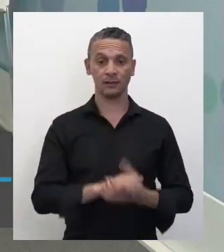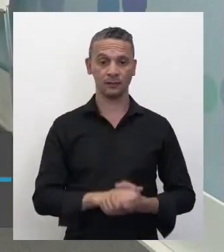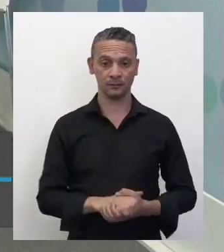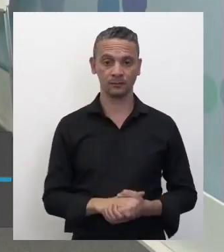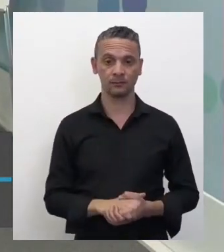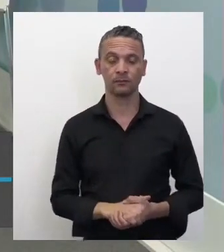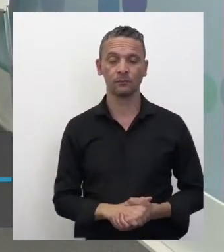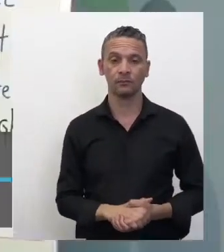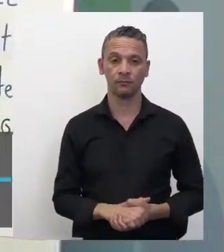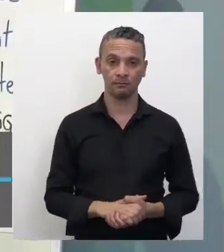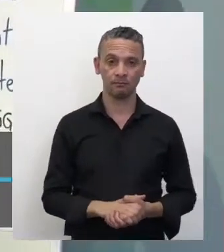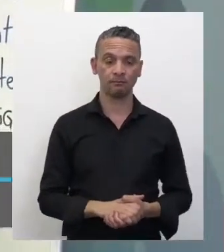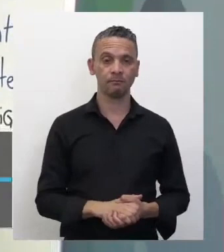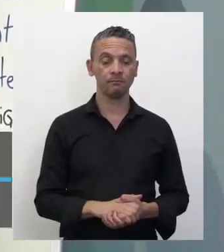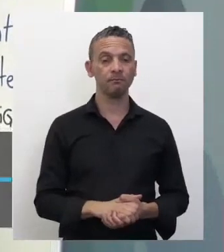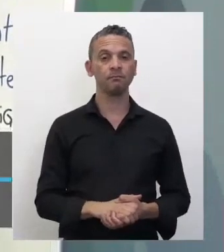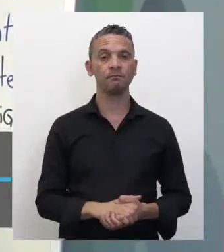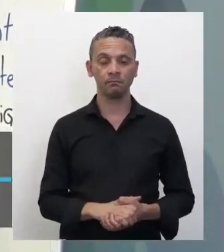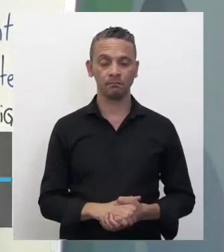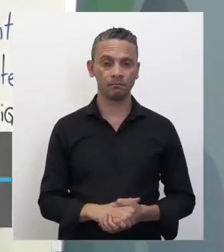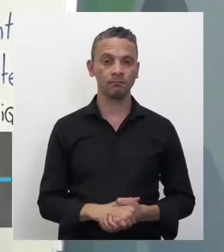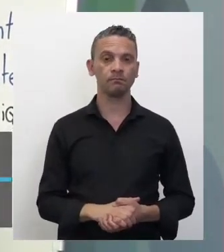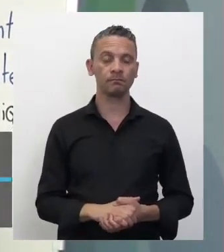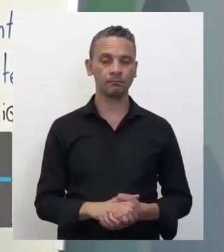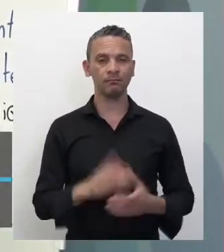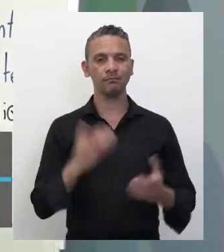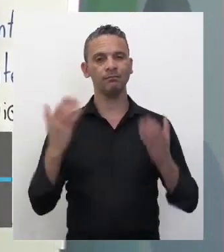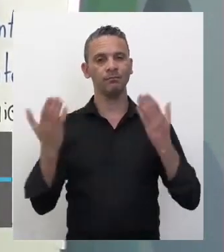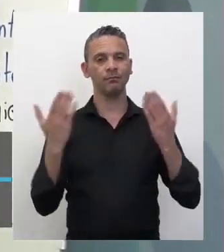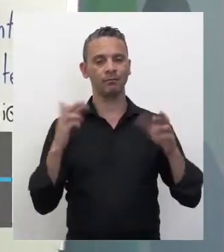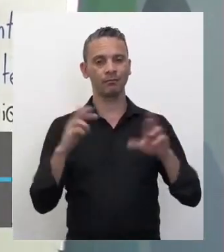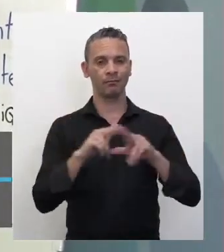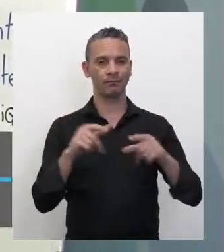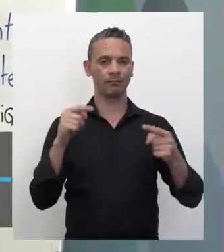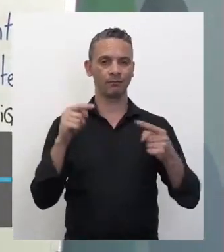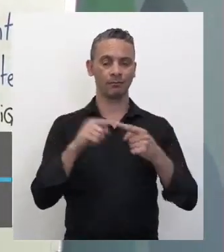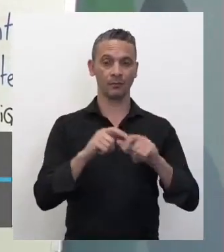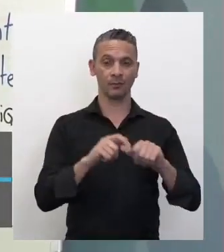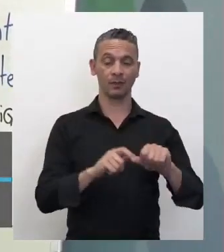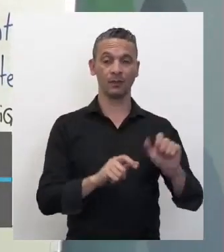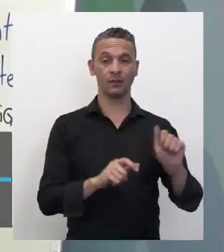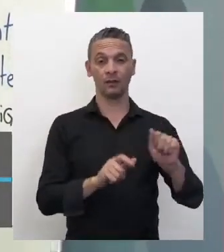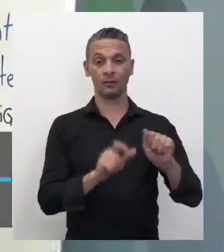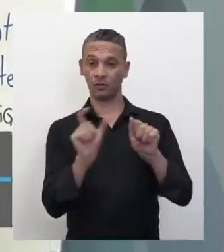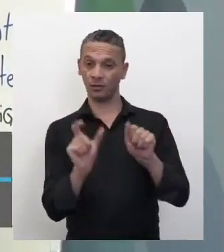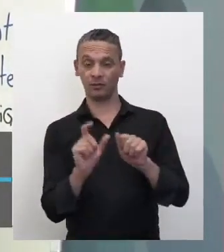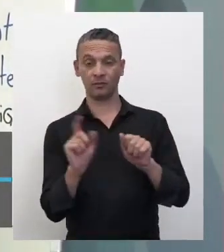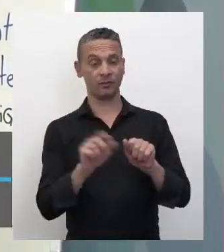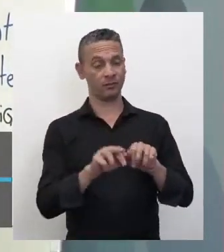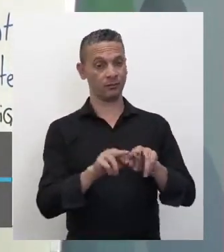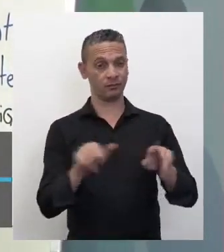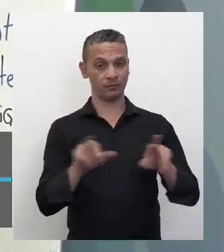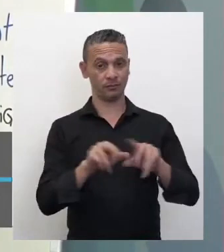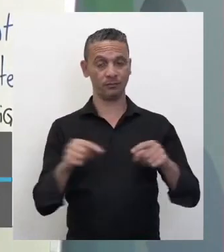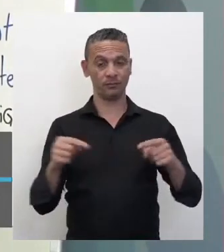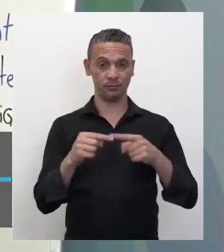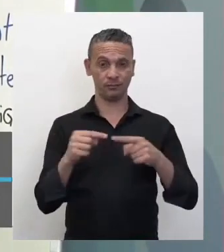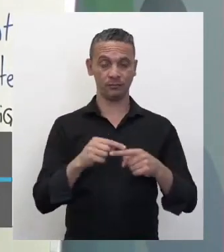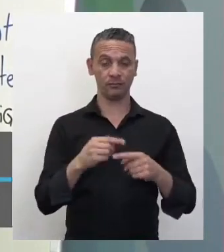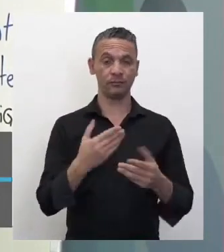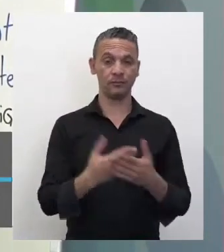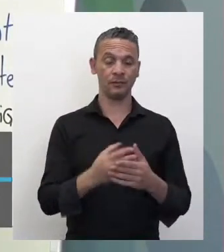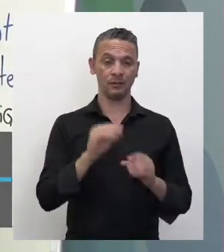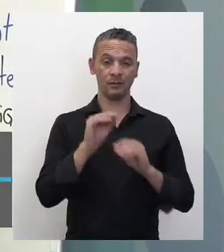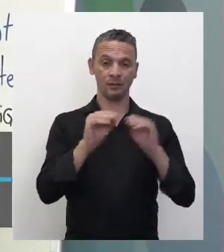Sofia colocou, porque também é um comparativo, mas não um comparativo com um adjetivo, que foi o que nós estudamos este bimestre, né? Coloquei